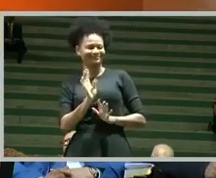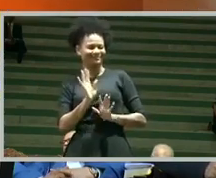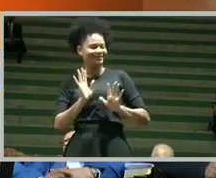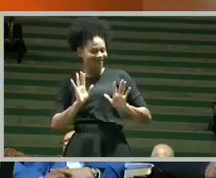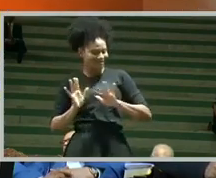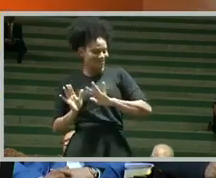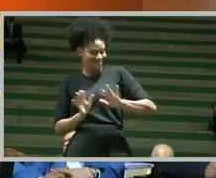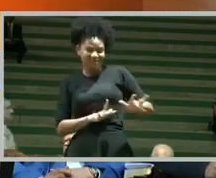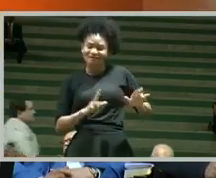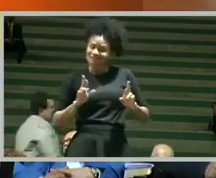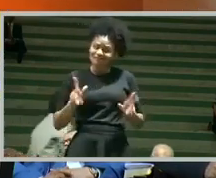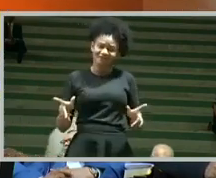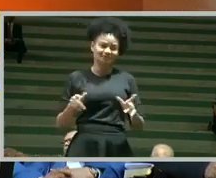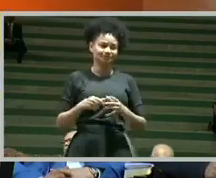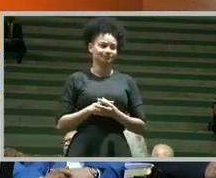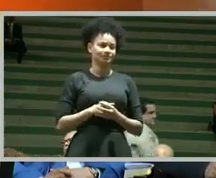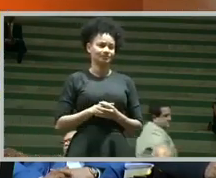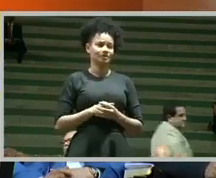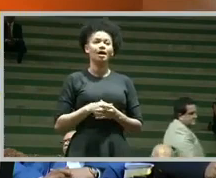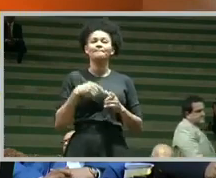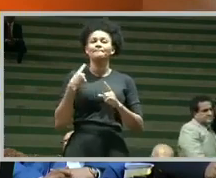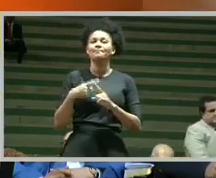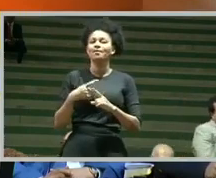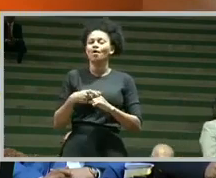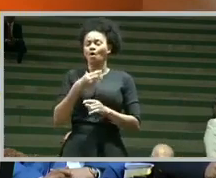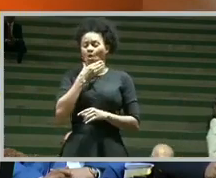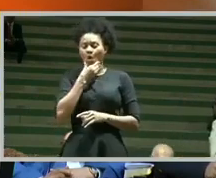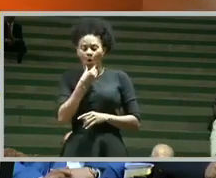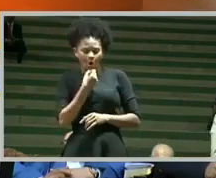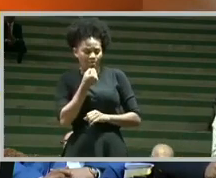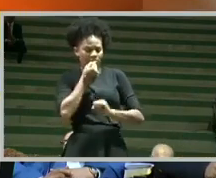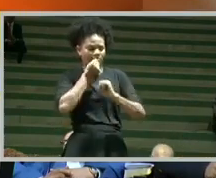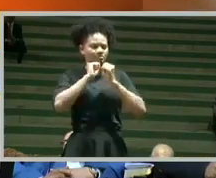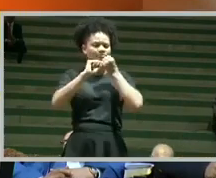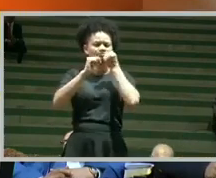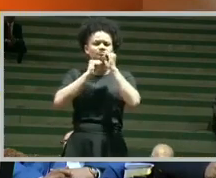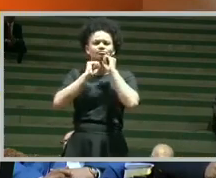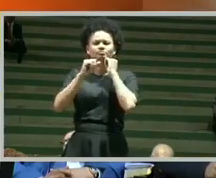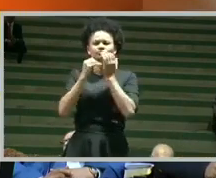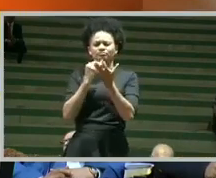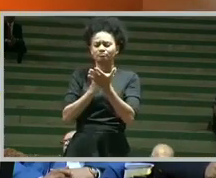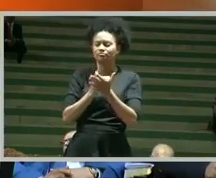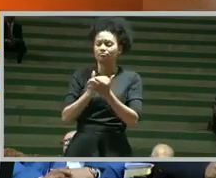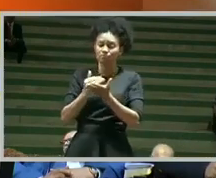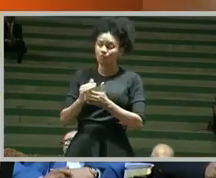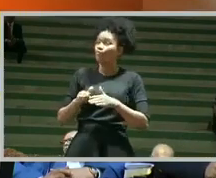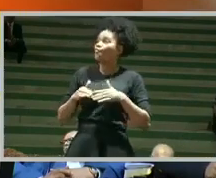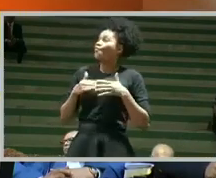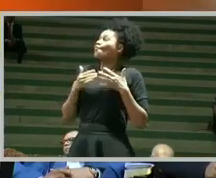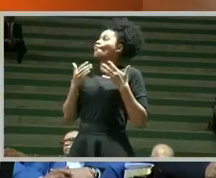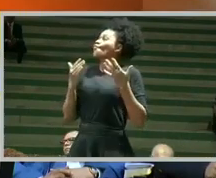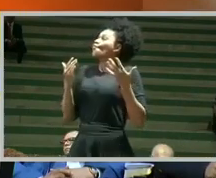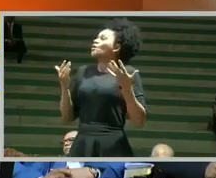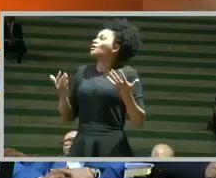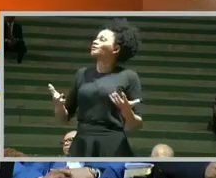faz toda a diferença. Porque quando o salmista começa dizendo, quando o Senhor